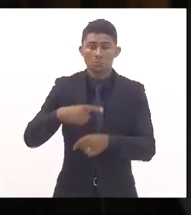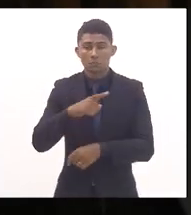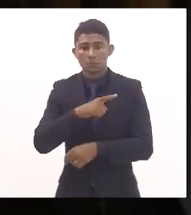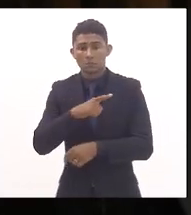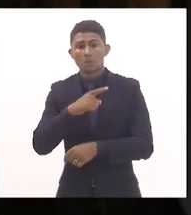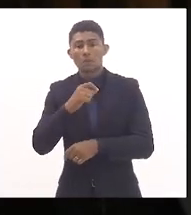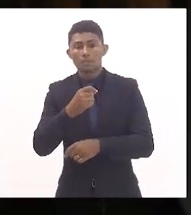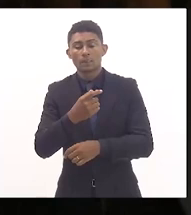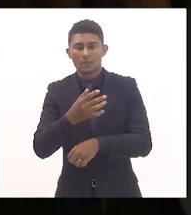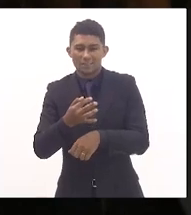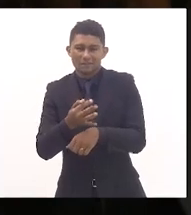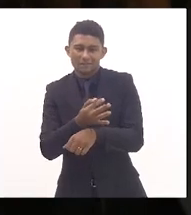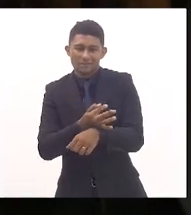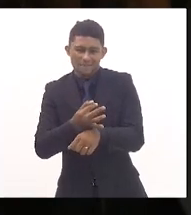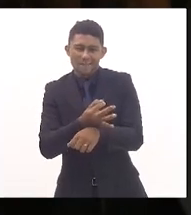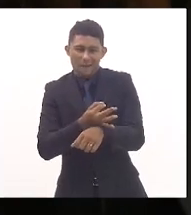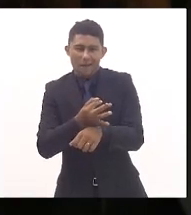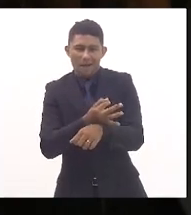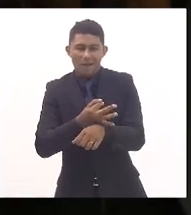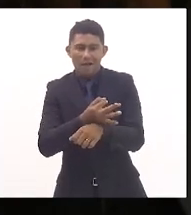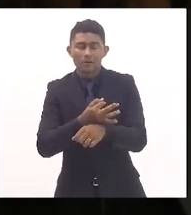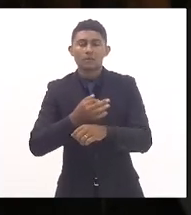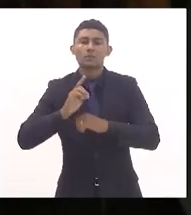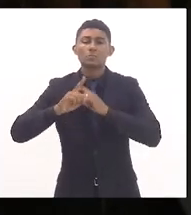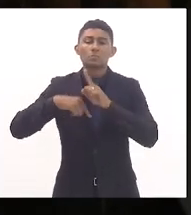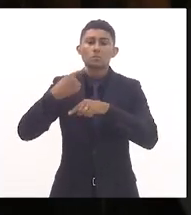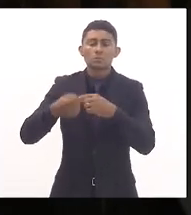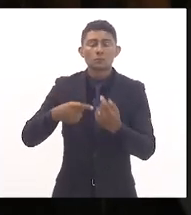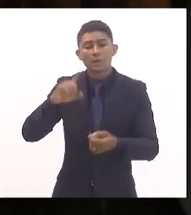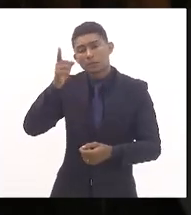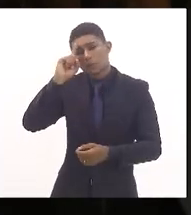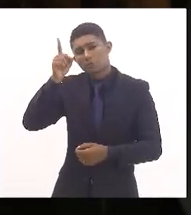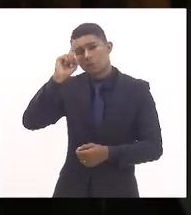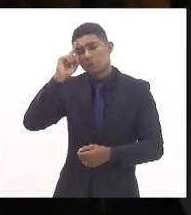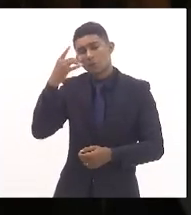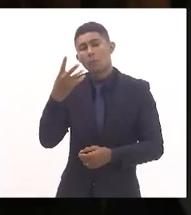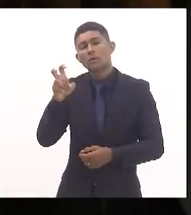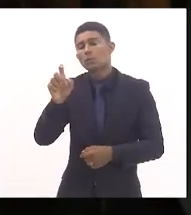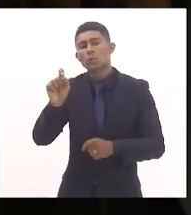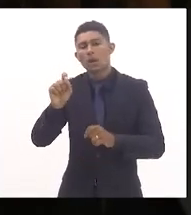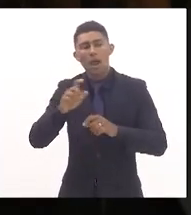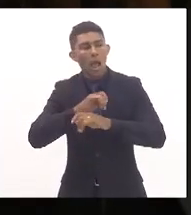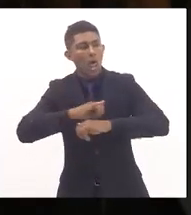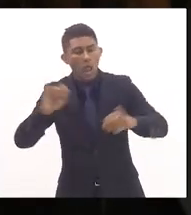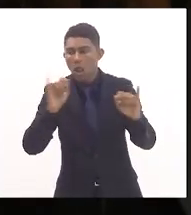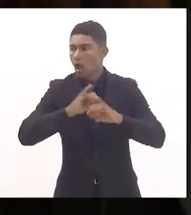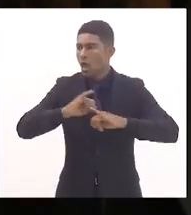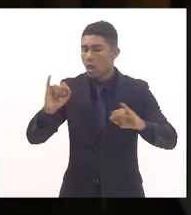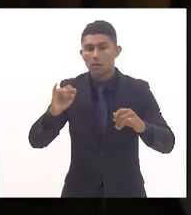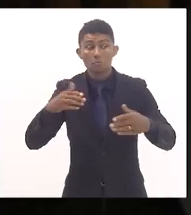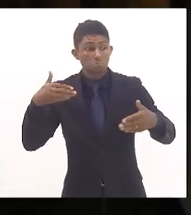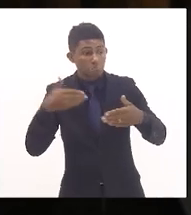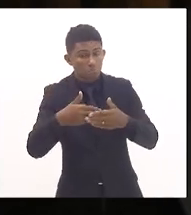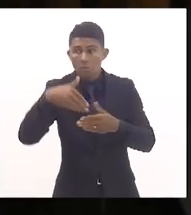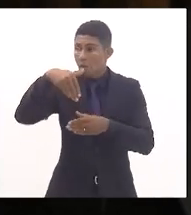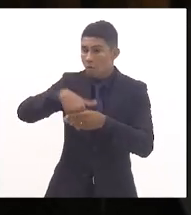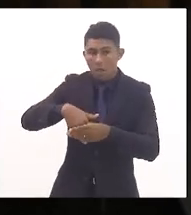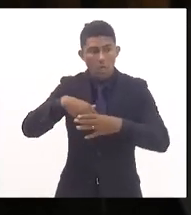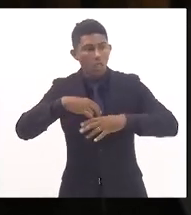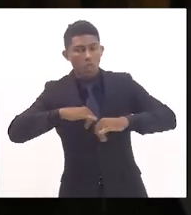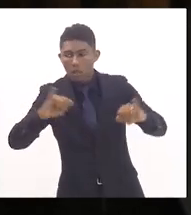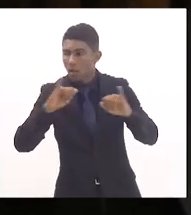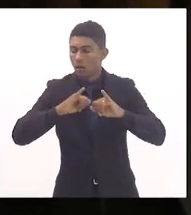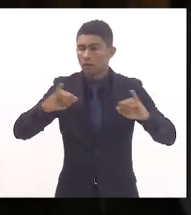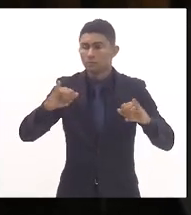bom e depois seu presidente somos 45 dias de campanha e eu me